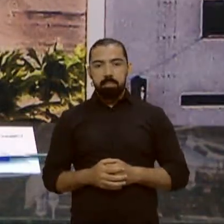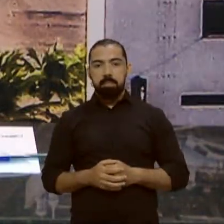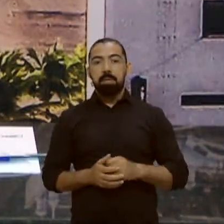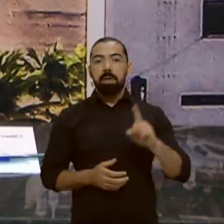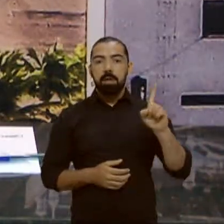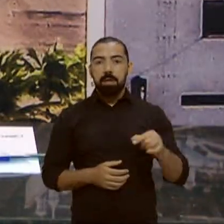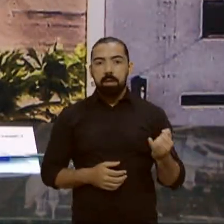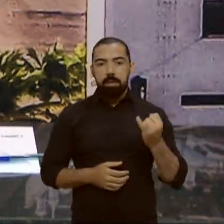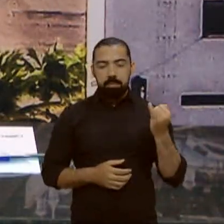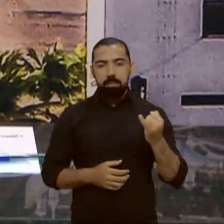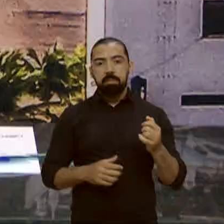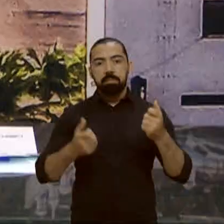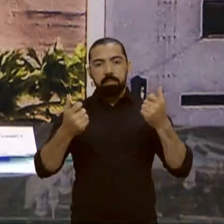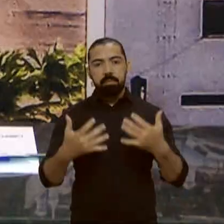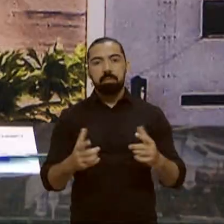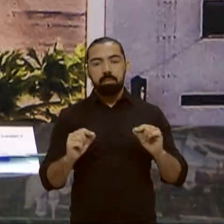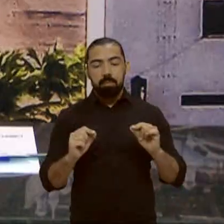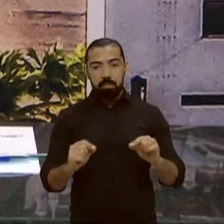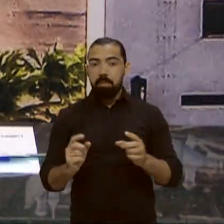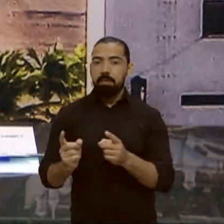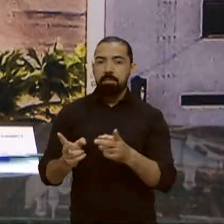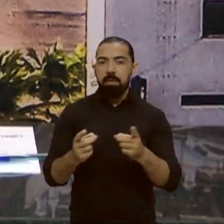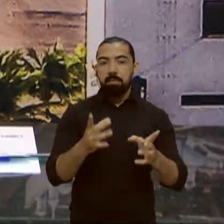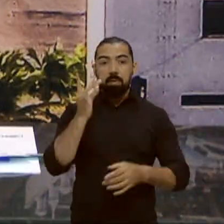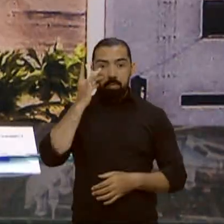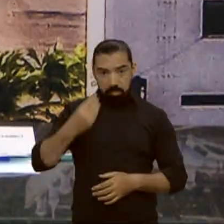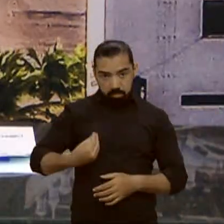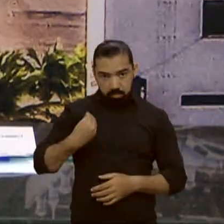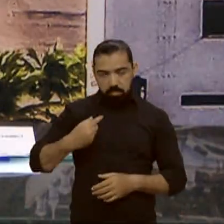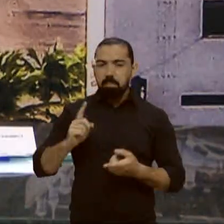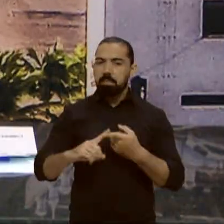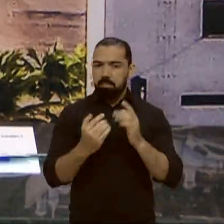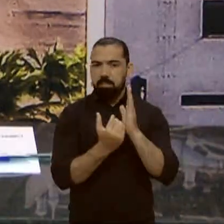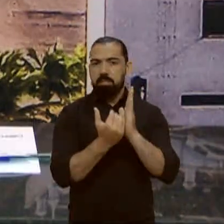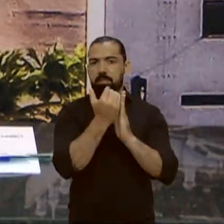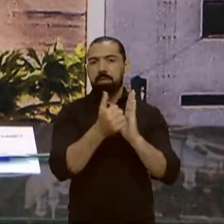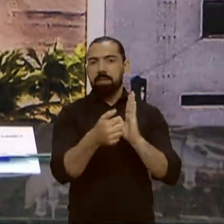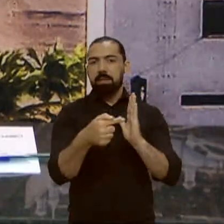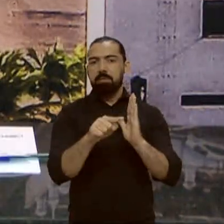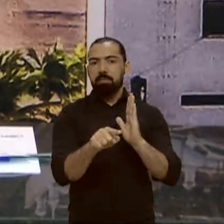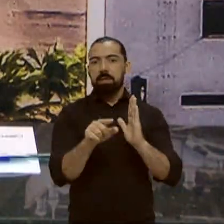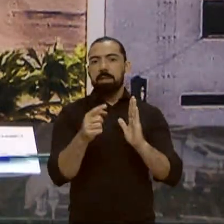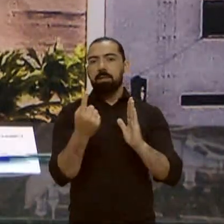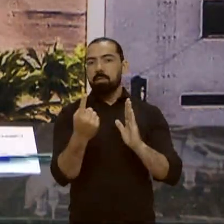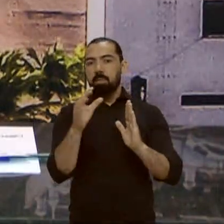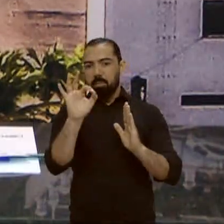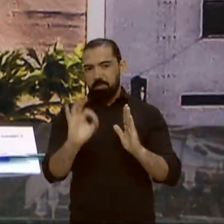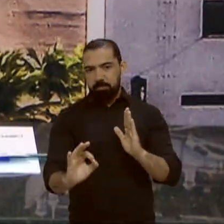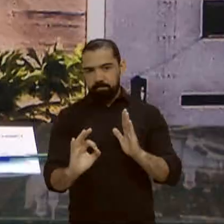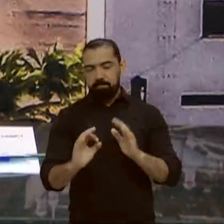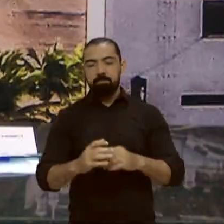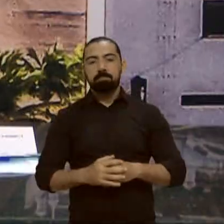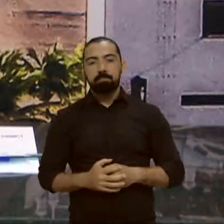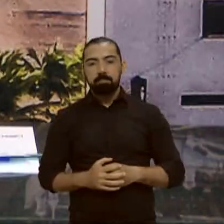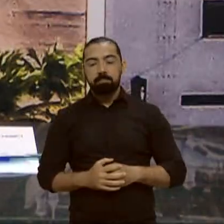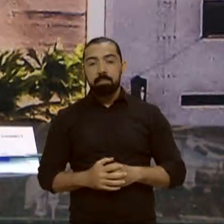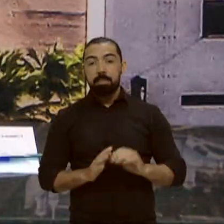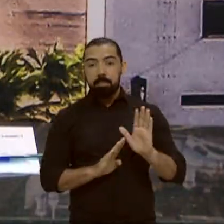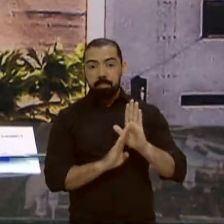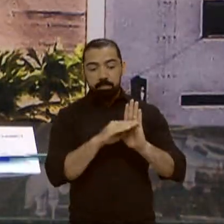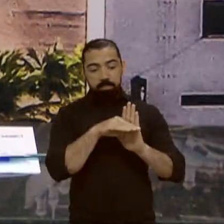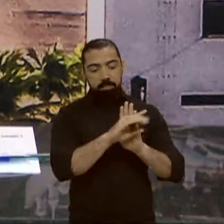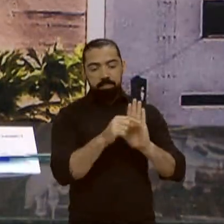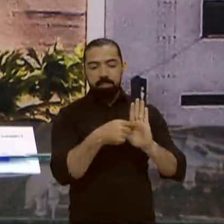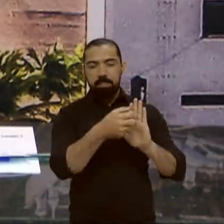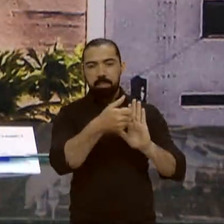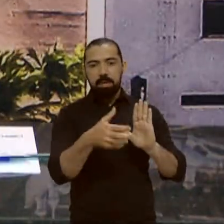importante também que o varejo físico teve um crescimento expressivo de 17,1%, segundo o índice